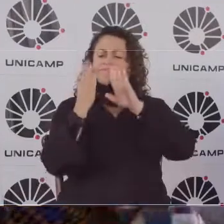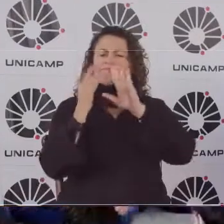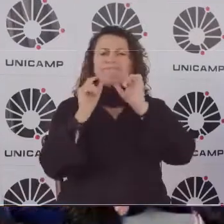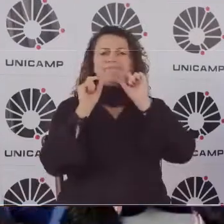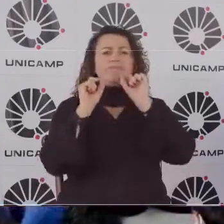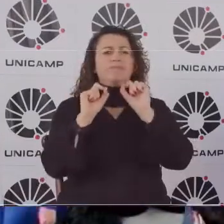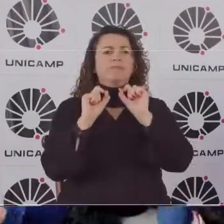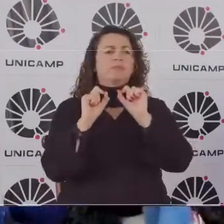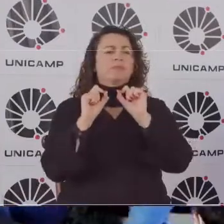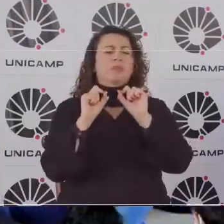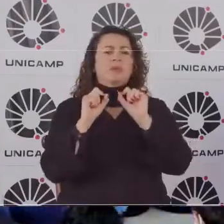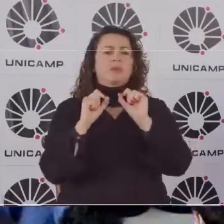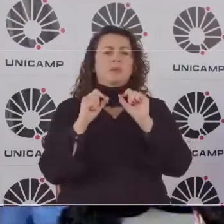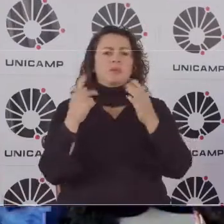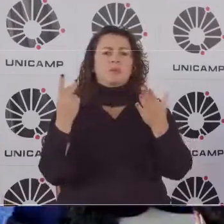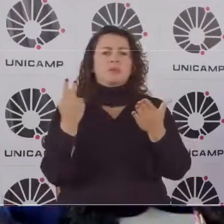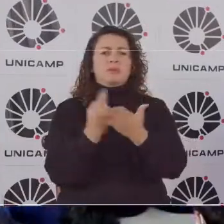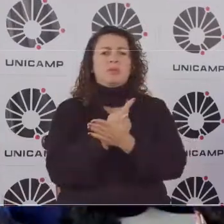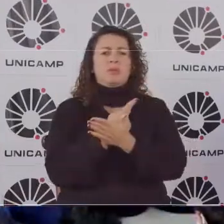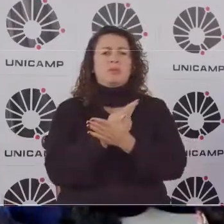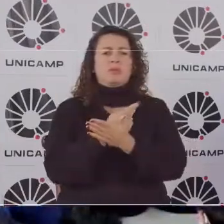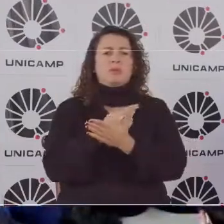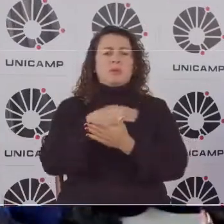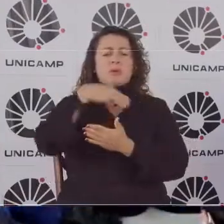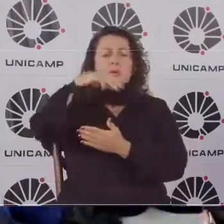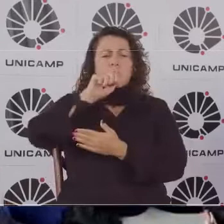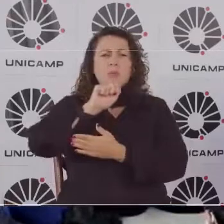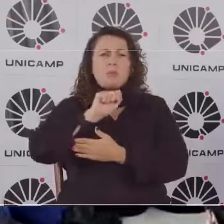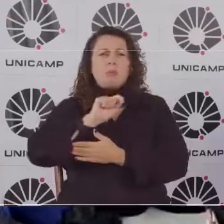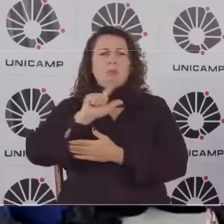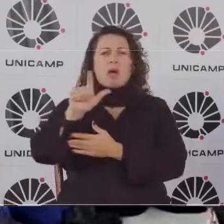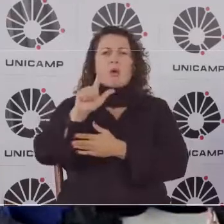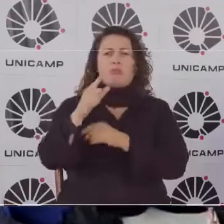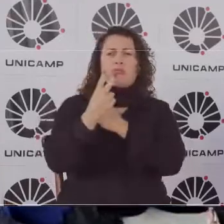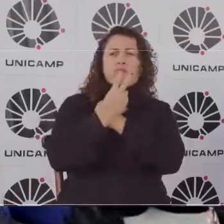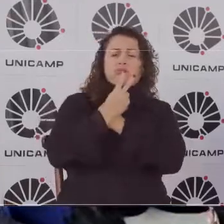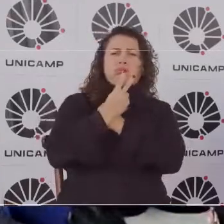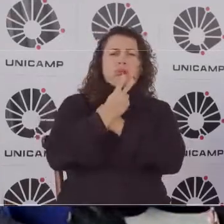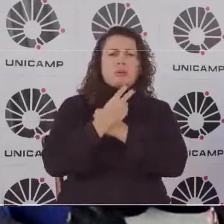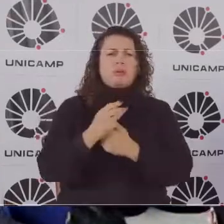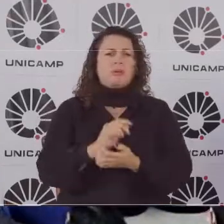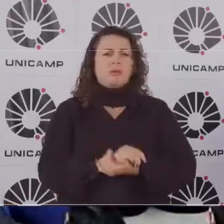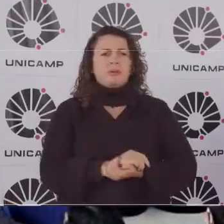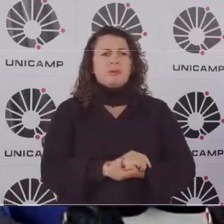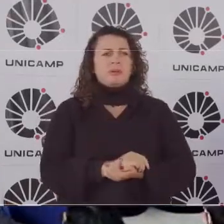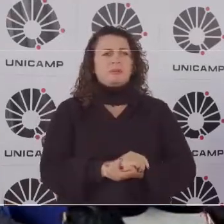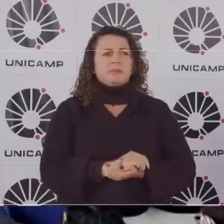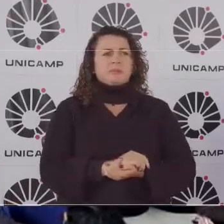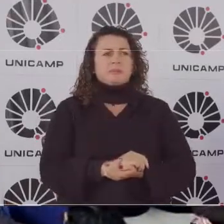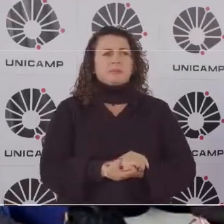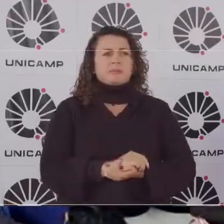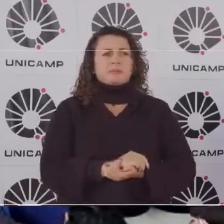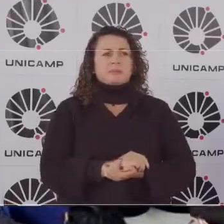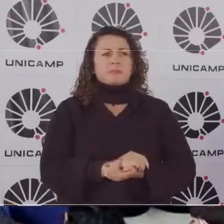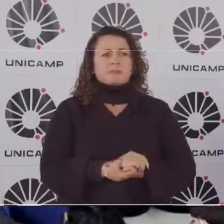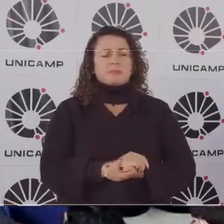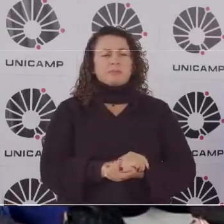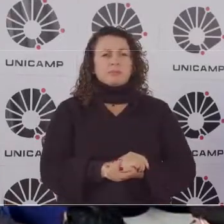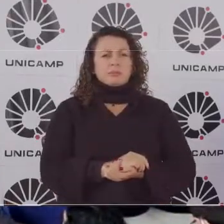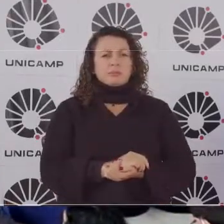a ação em que o mal nos espreita e